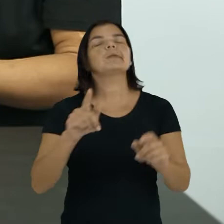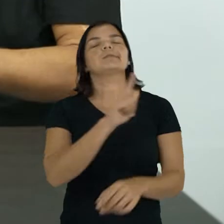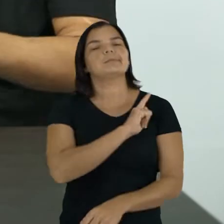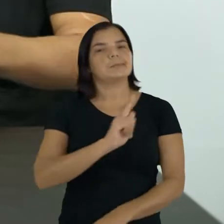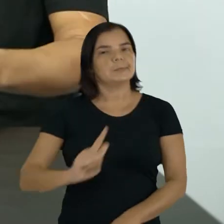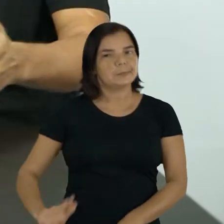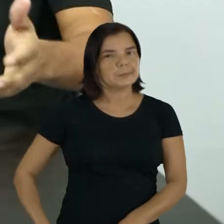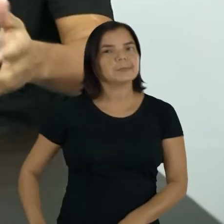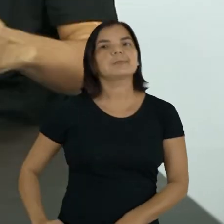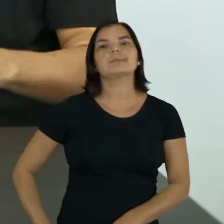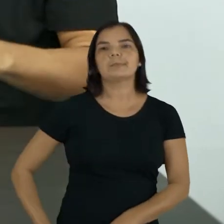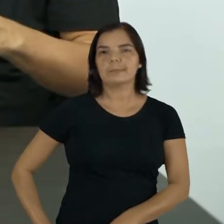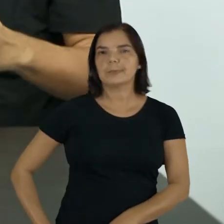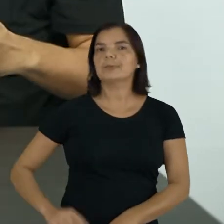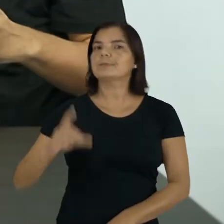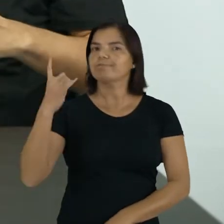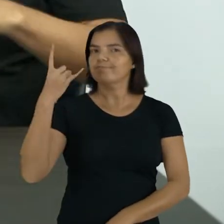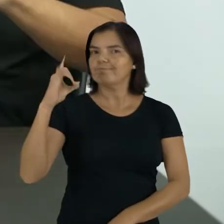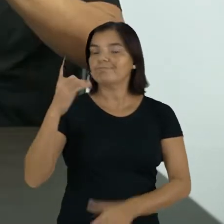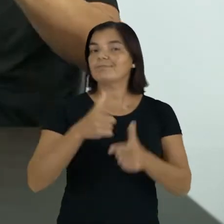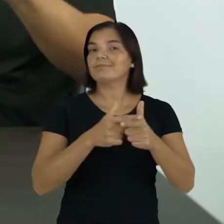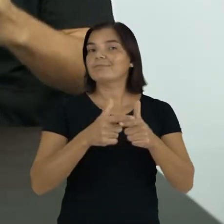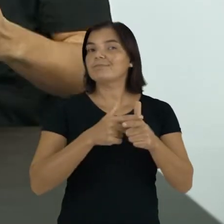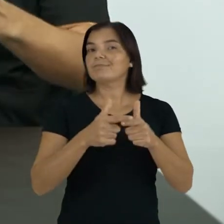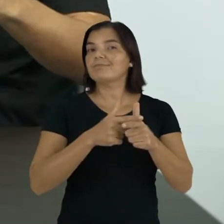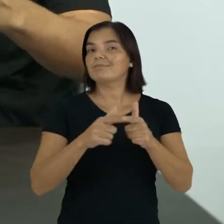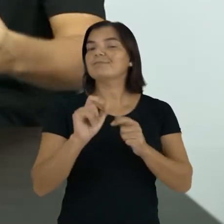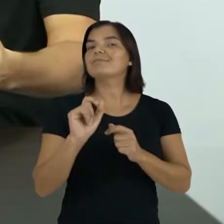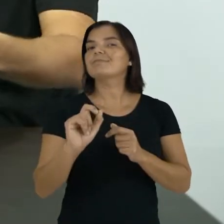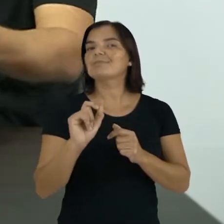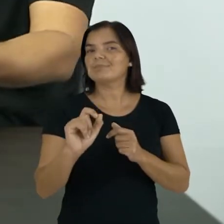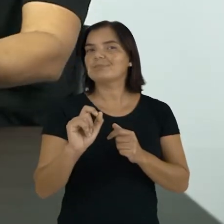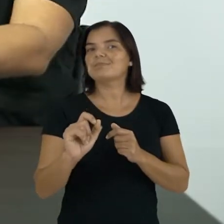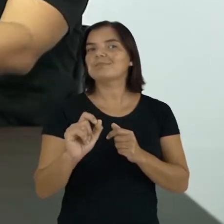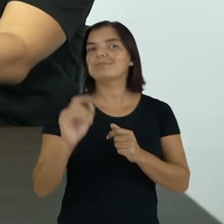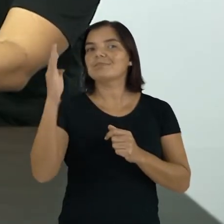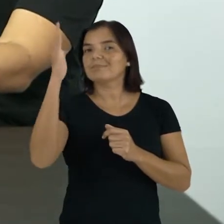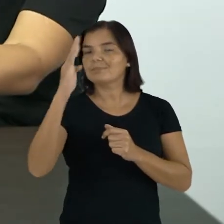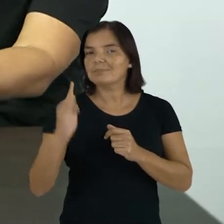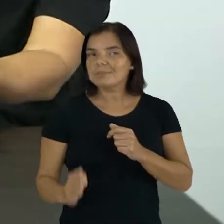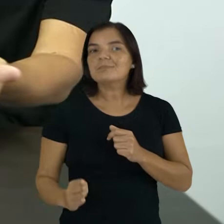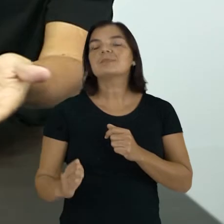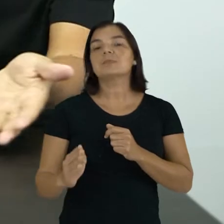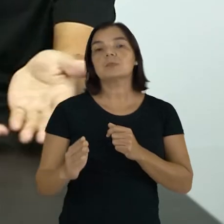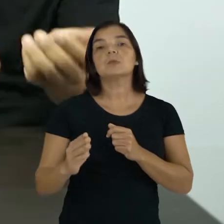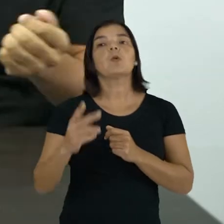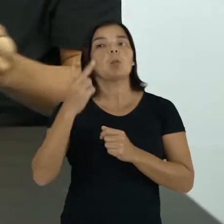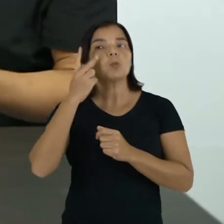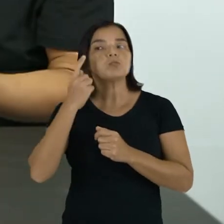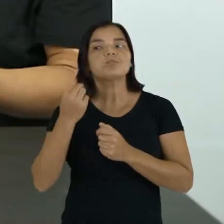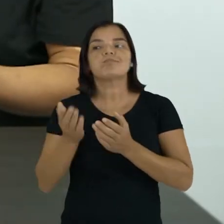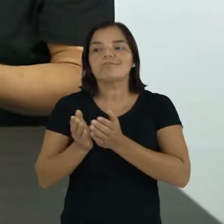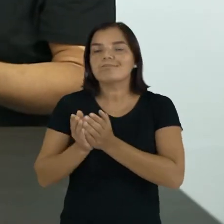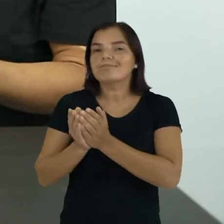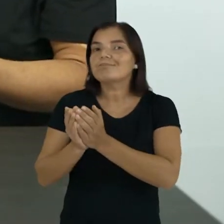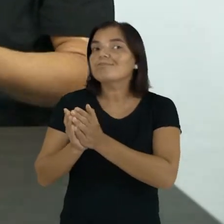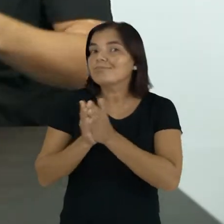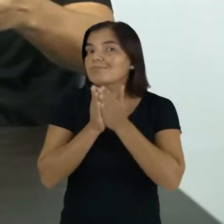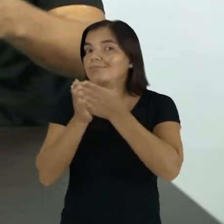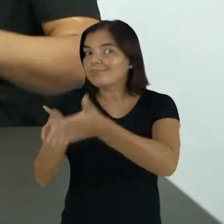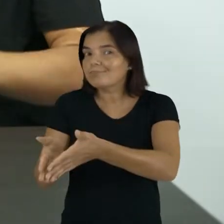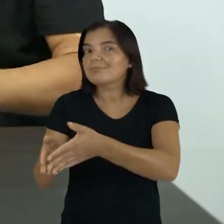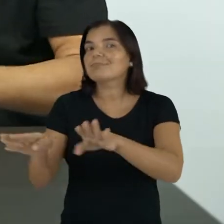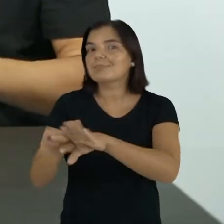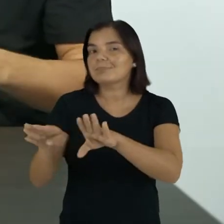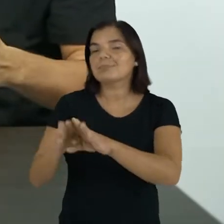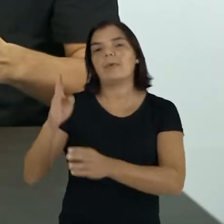boliviano. Só que a problemática está no fato de muitos brasileiros, muitos nordestinos, estarem ocupando o território. Então,